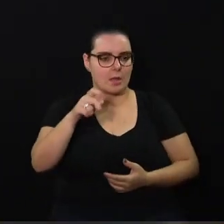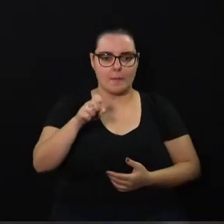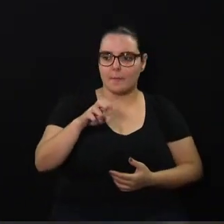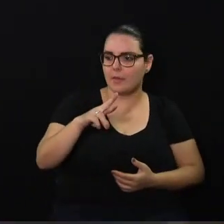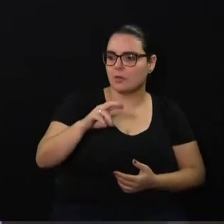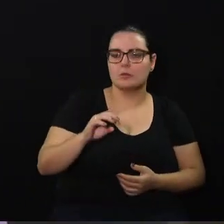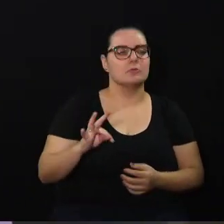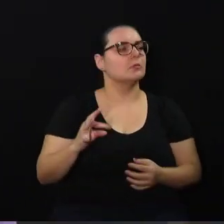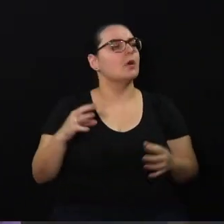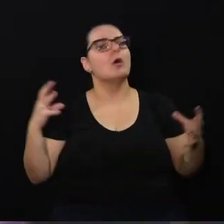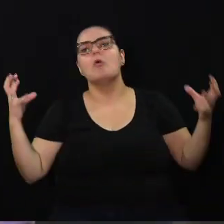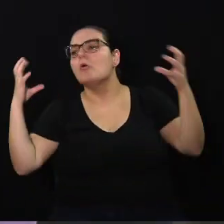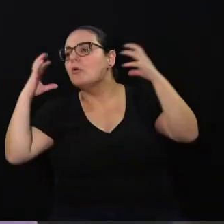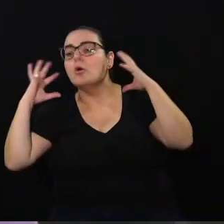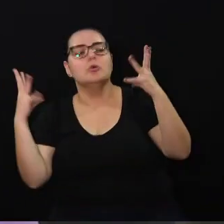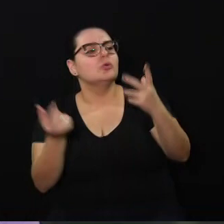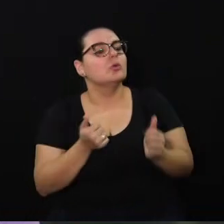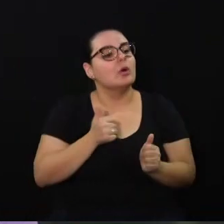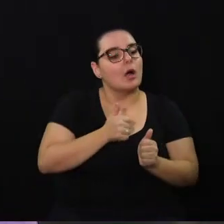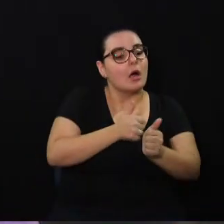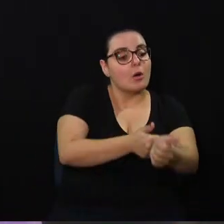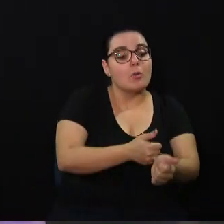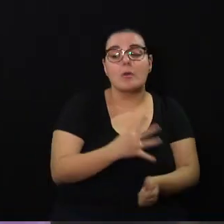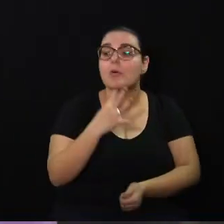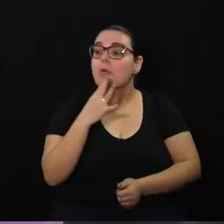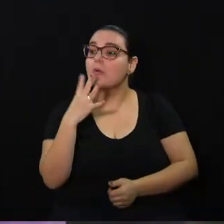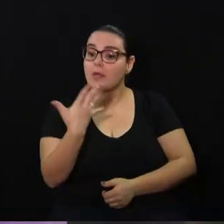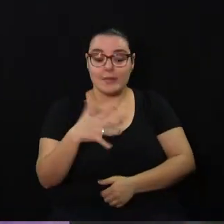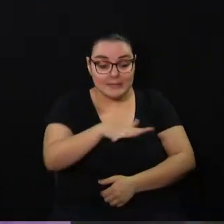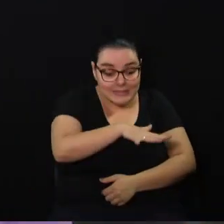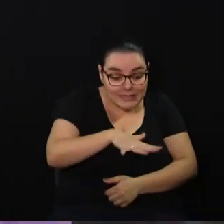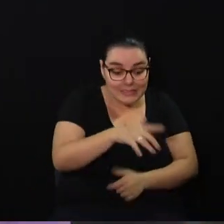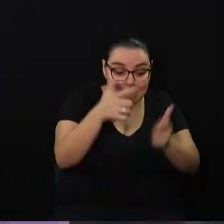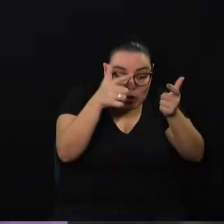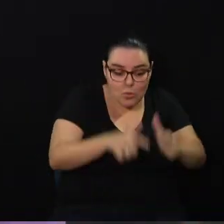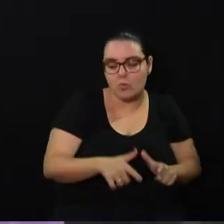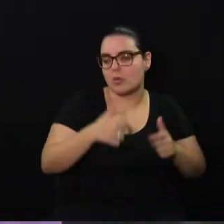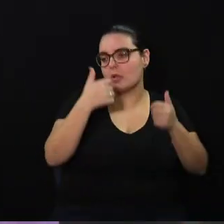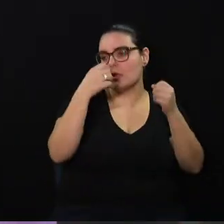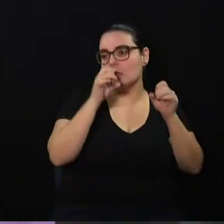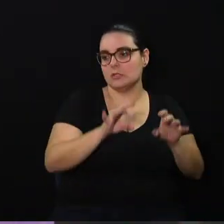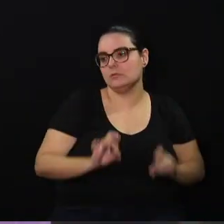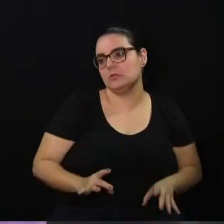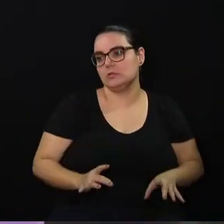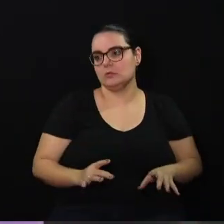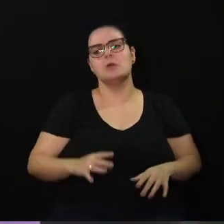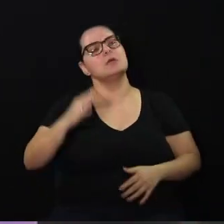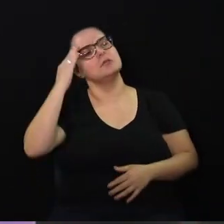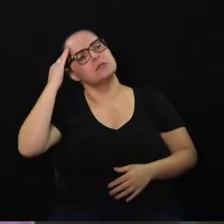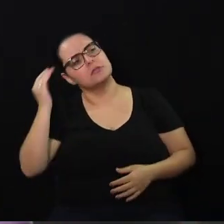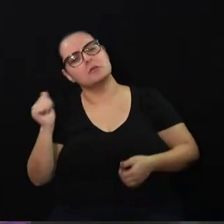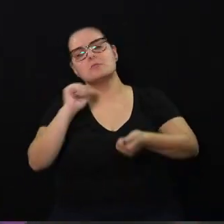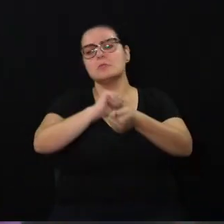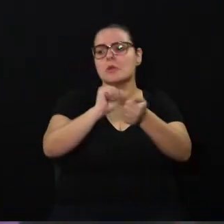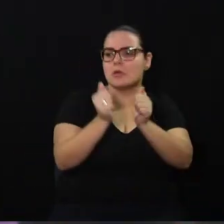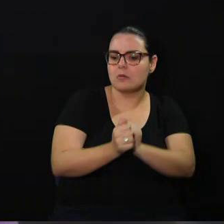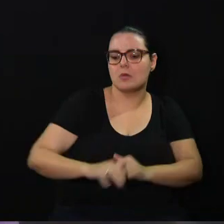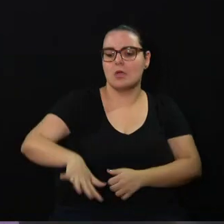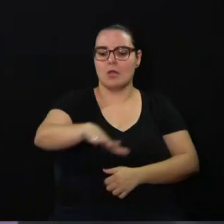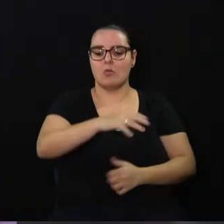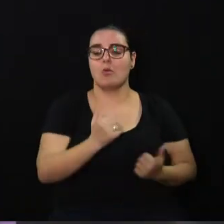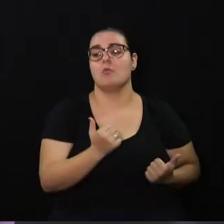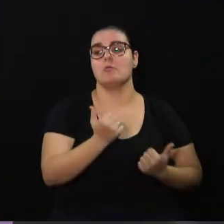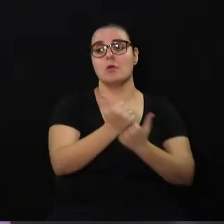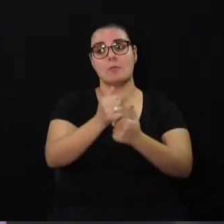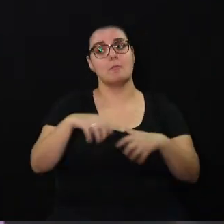fono todo mundo tem esse papel nessa formação de de adaptações e de rede de apoios que realmente vão